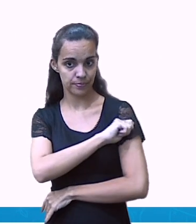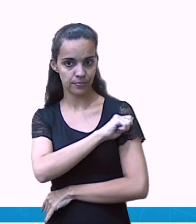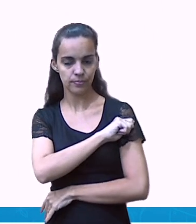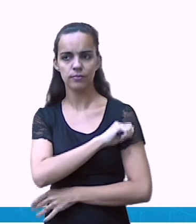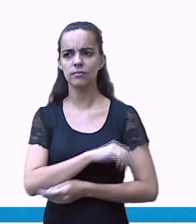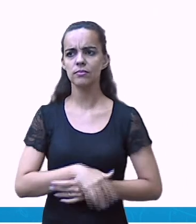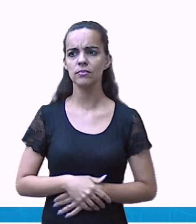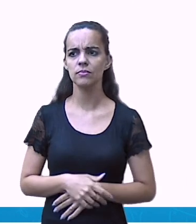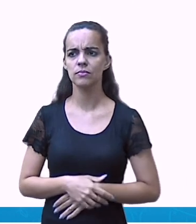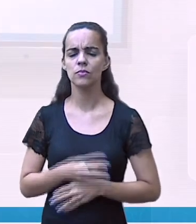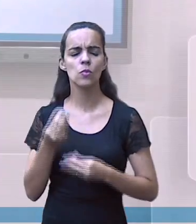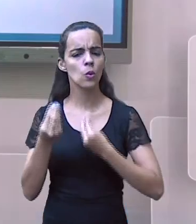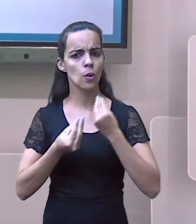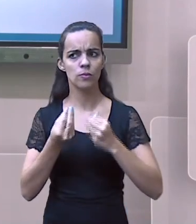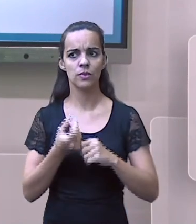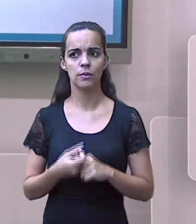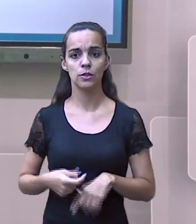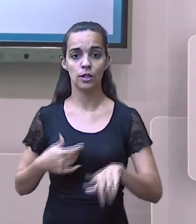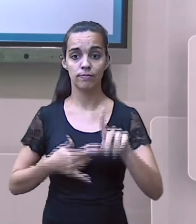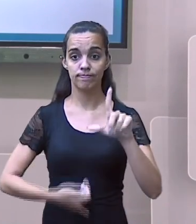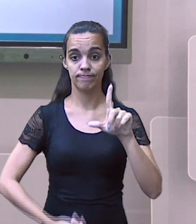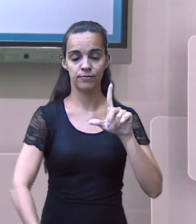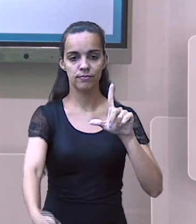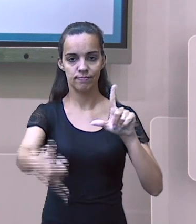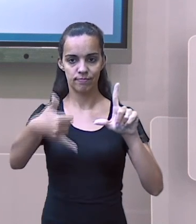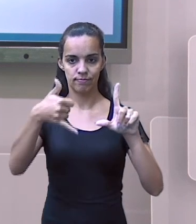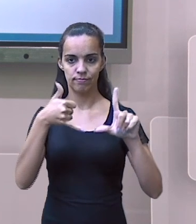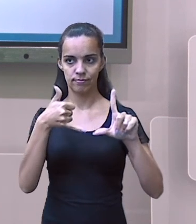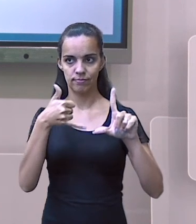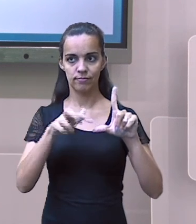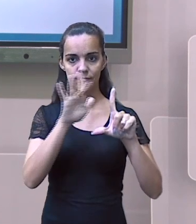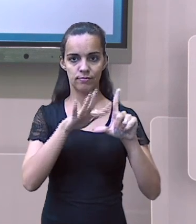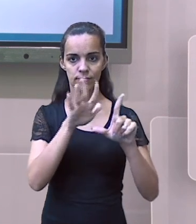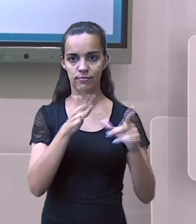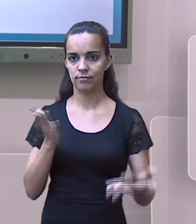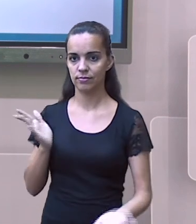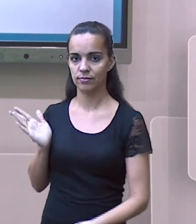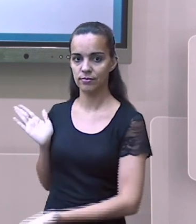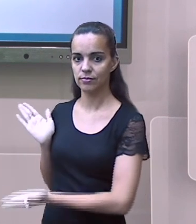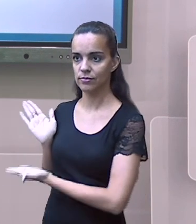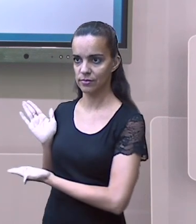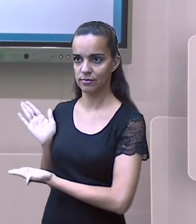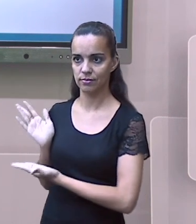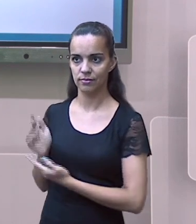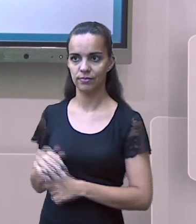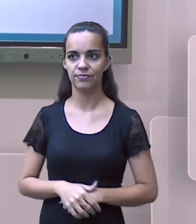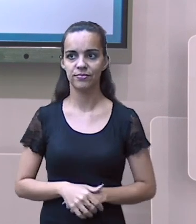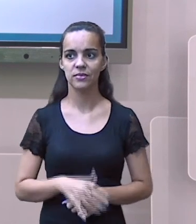smedgv.com/aluno. Como que você faz? Aponta a câmera do seu celular na imagem que aparece no